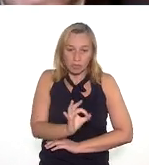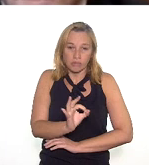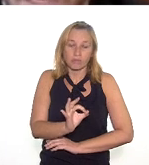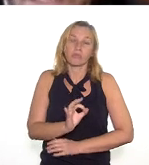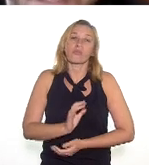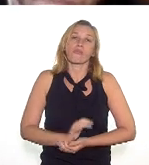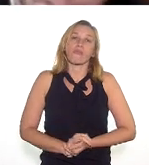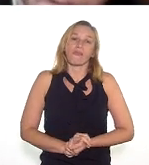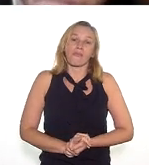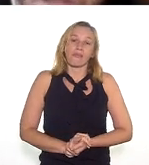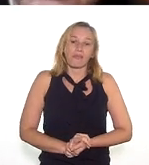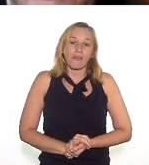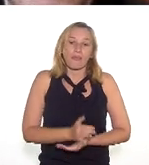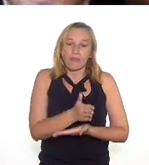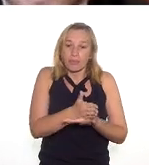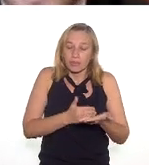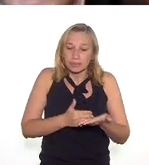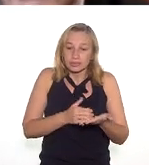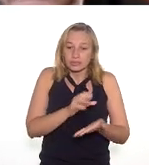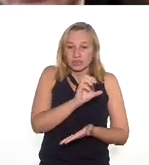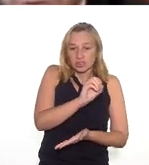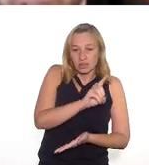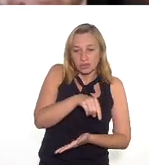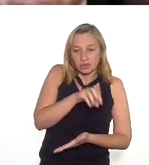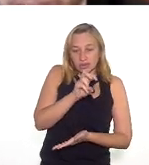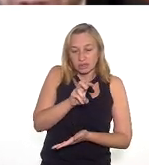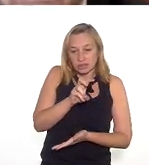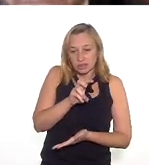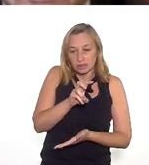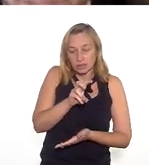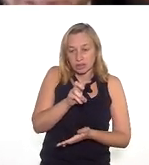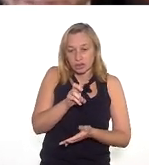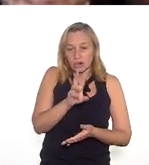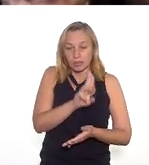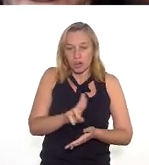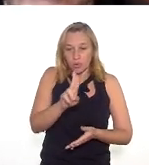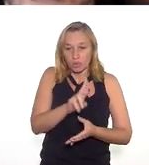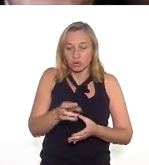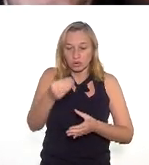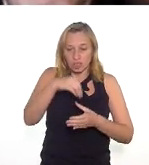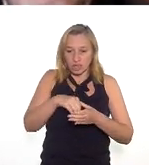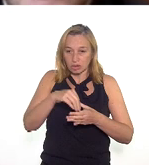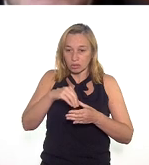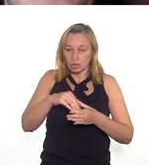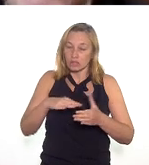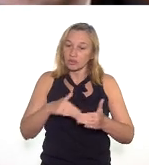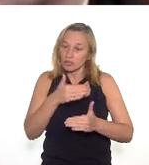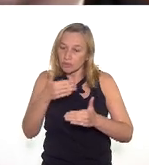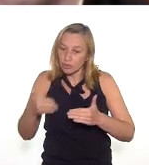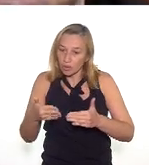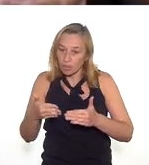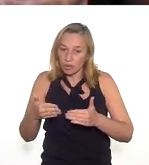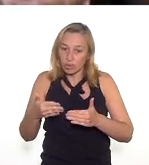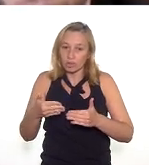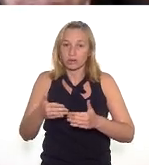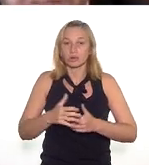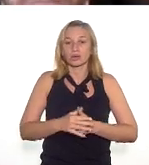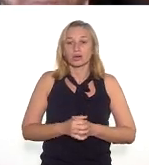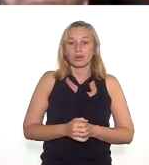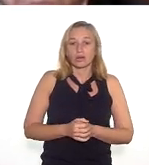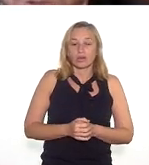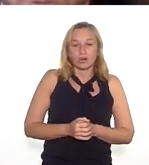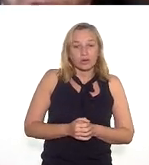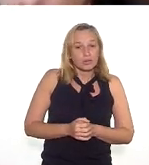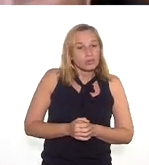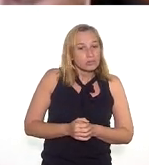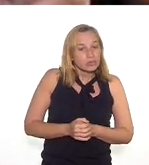bruta. Aí dividido 0,5% para uso interno e 0,5% mais esse, o uso interno, que